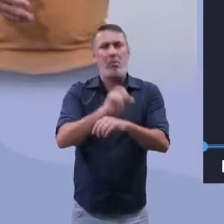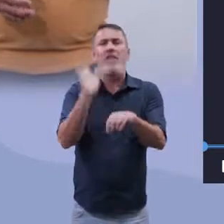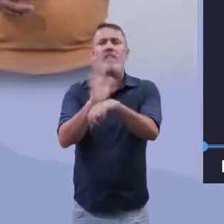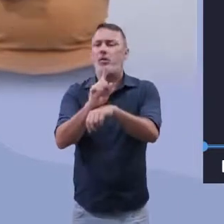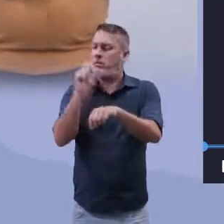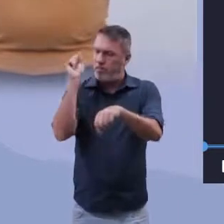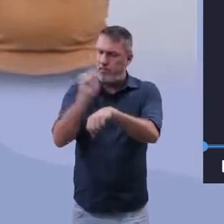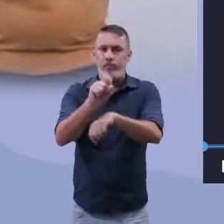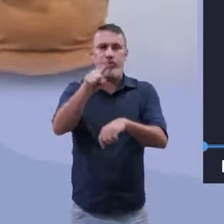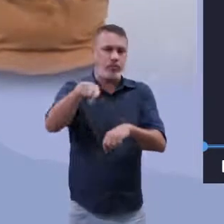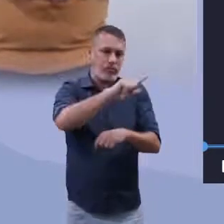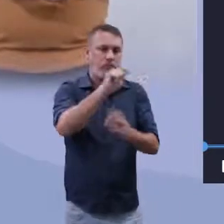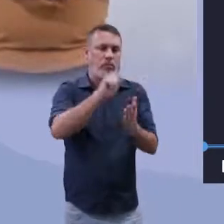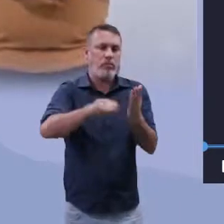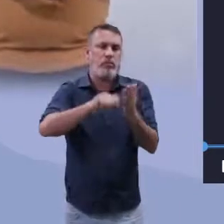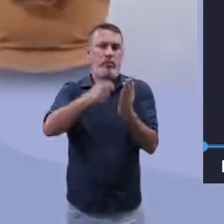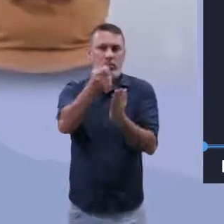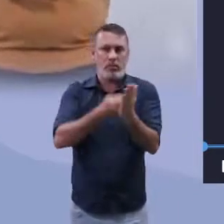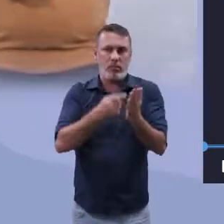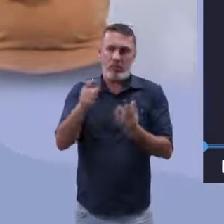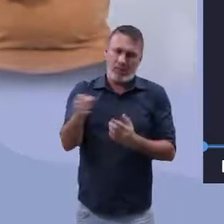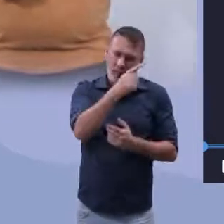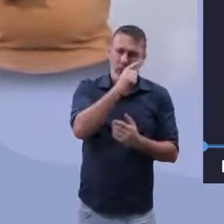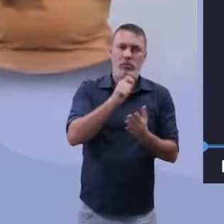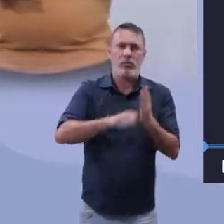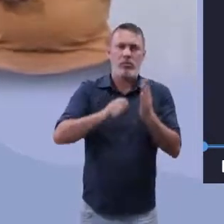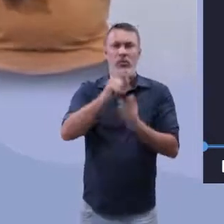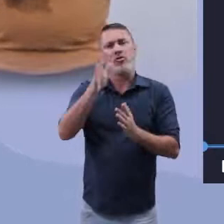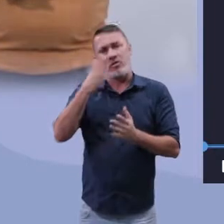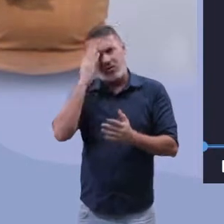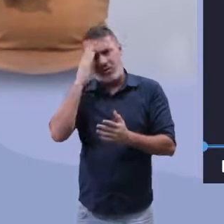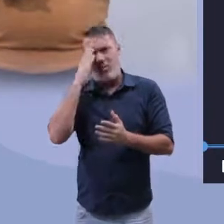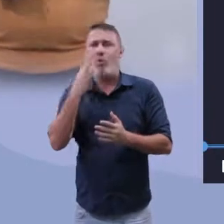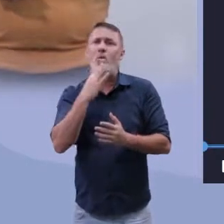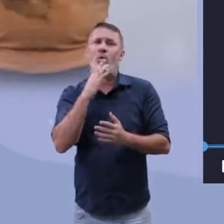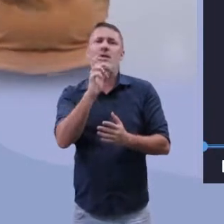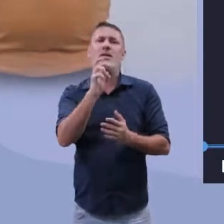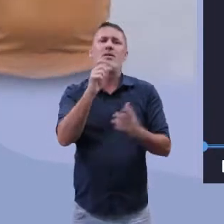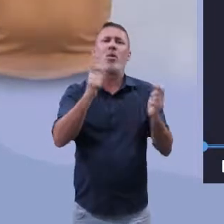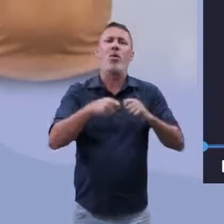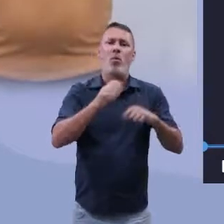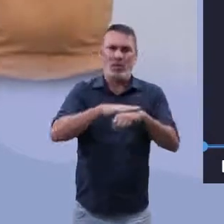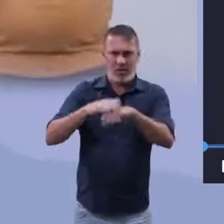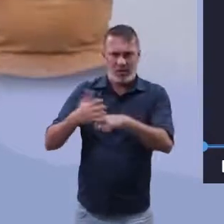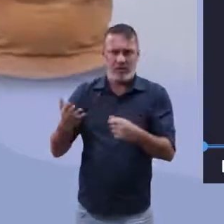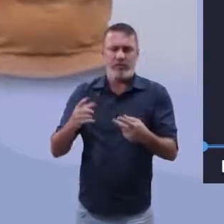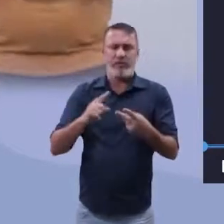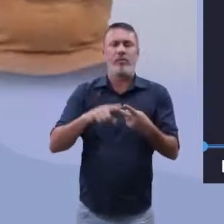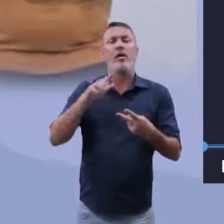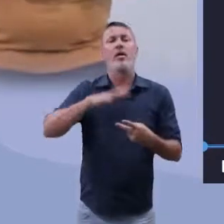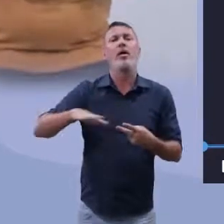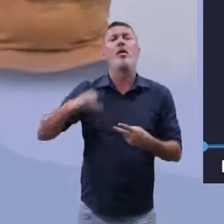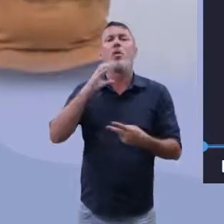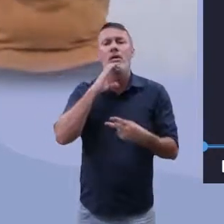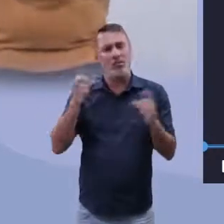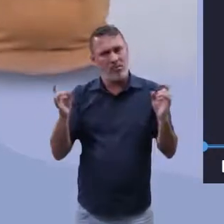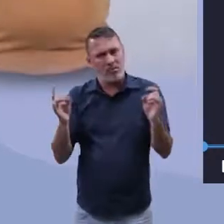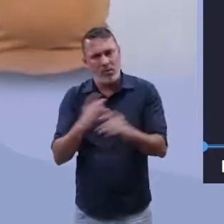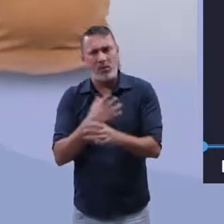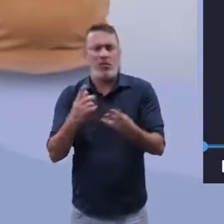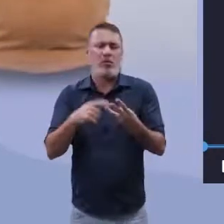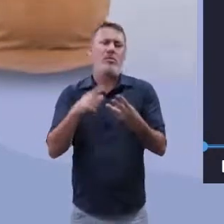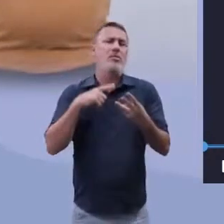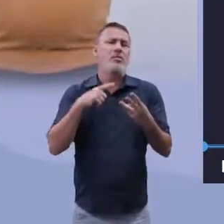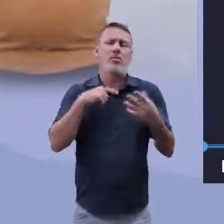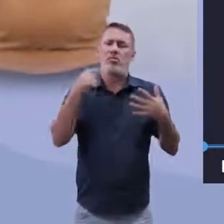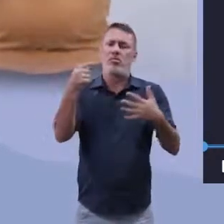vídeo agora e vai escrever uma redação. Você já conhece as 5 competências, conhece a área do conhecimento, você